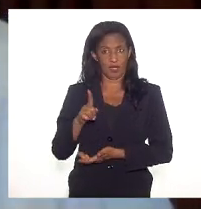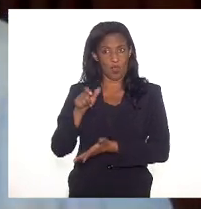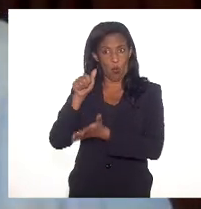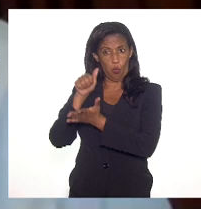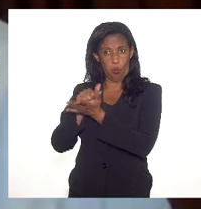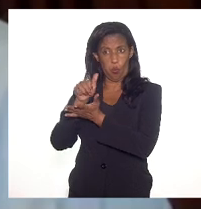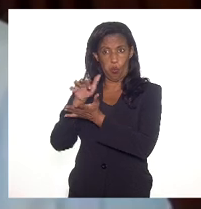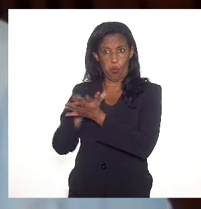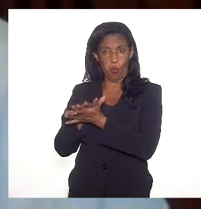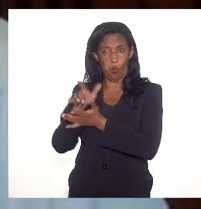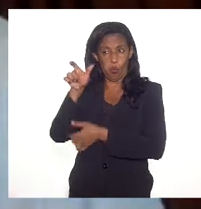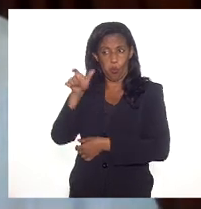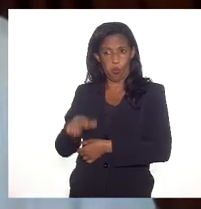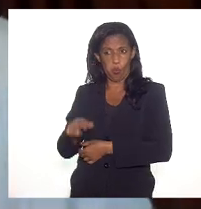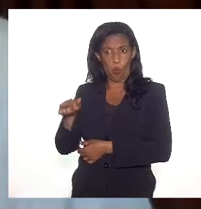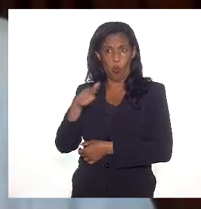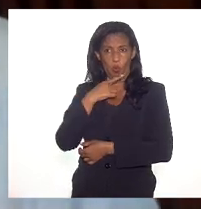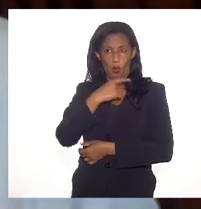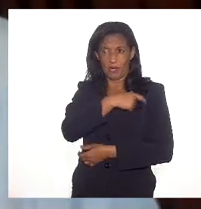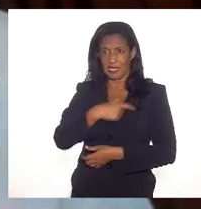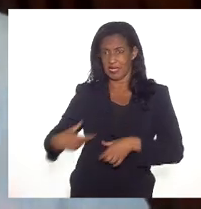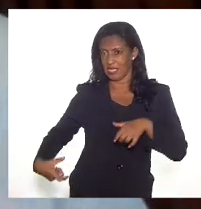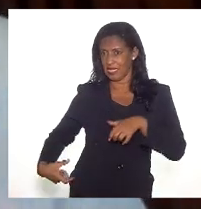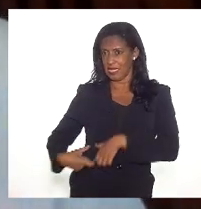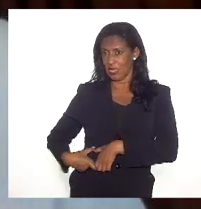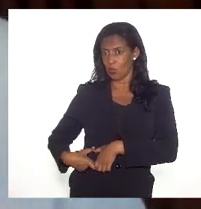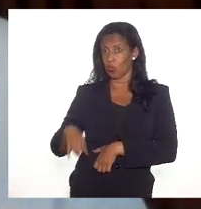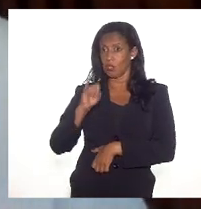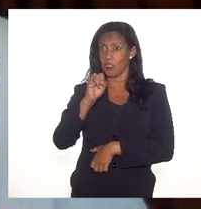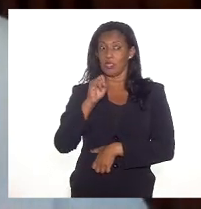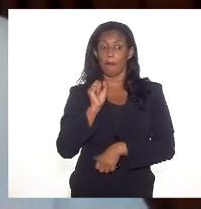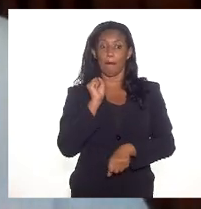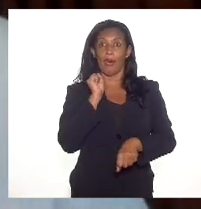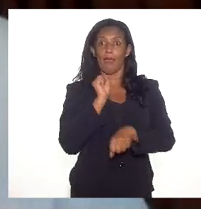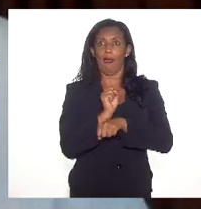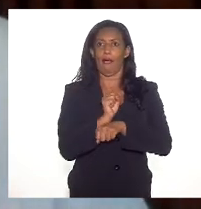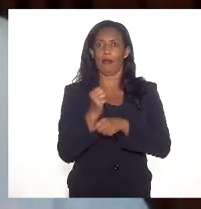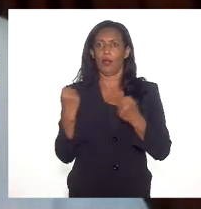infracionado o cidadão que estiver sem o cinto de segurança quando ele for parado.